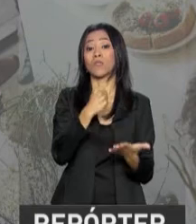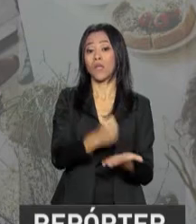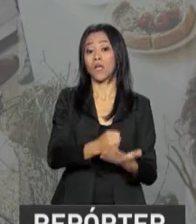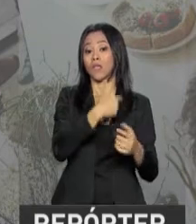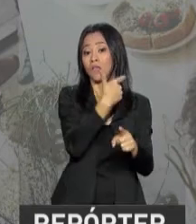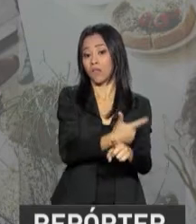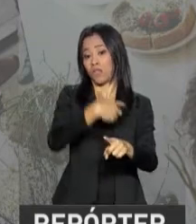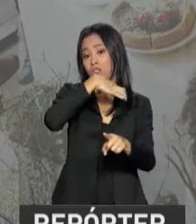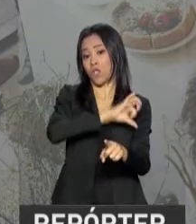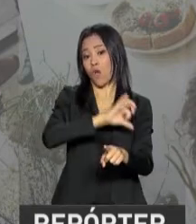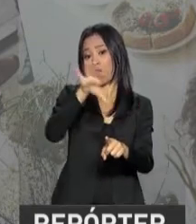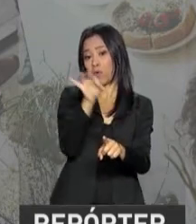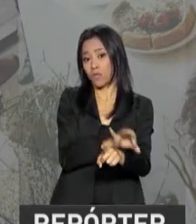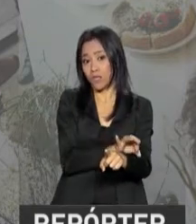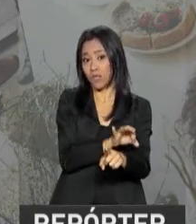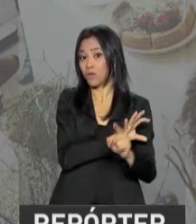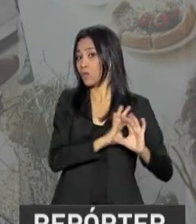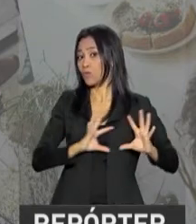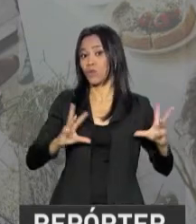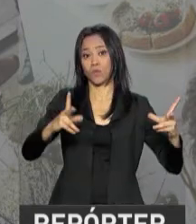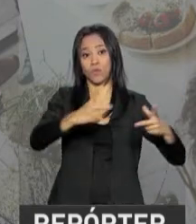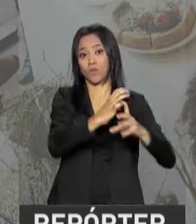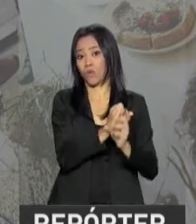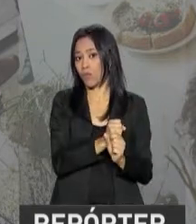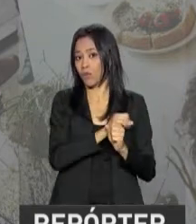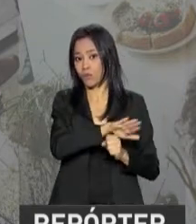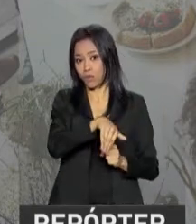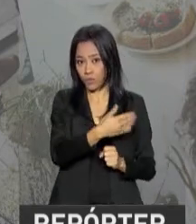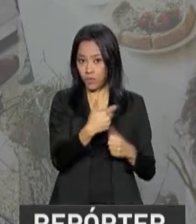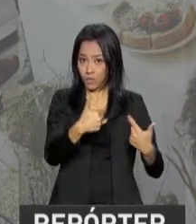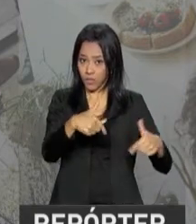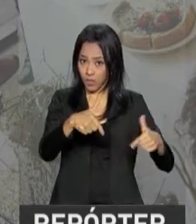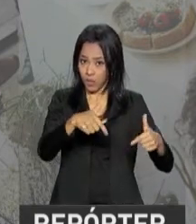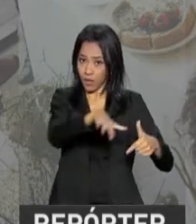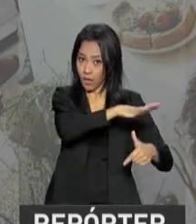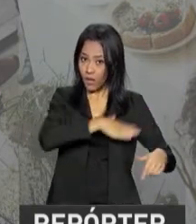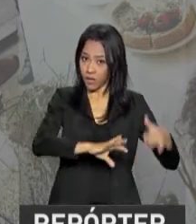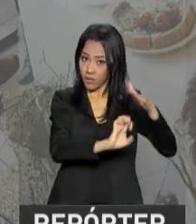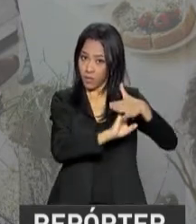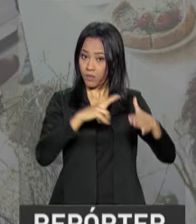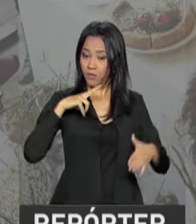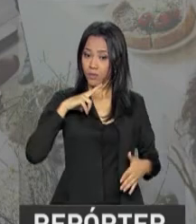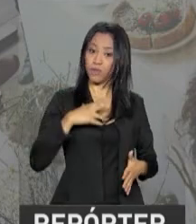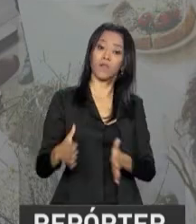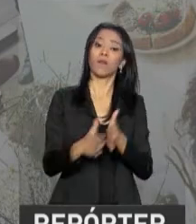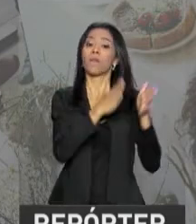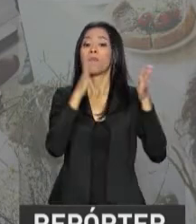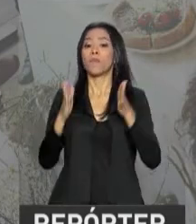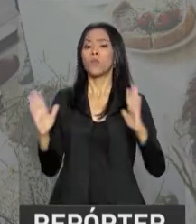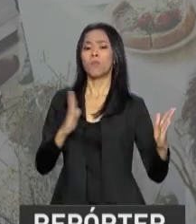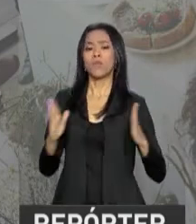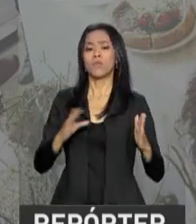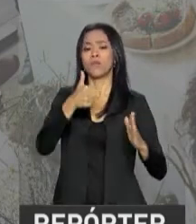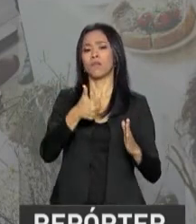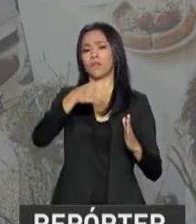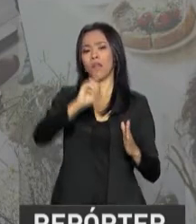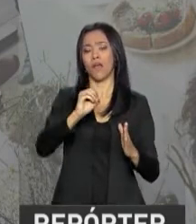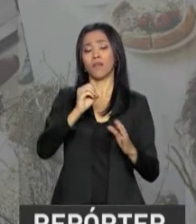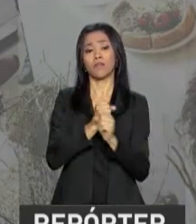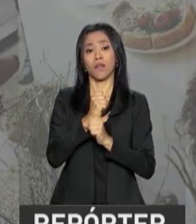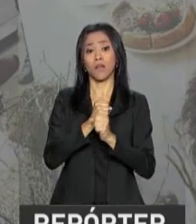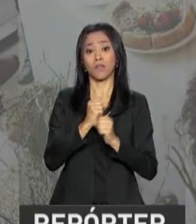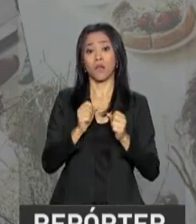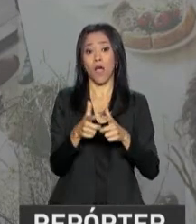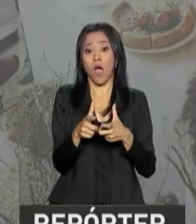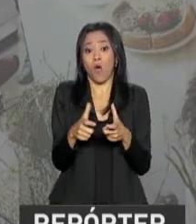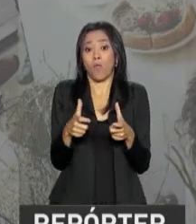do total de trabalhadores da iniciativa privada nos últimos dez anos o número de micro empresas cresceu